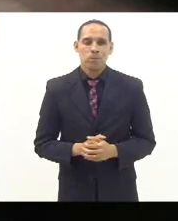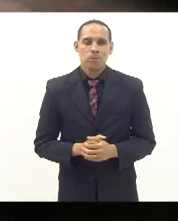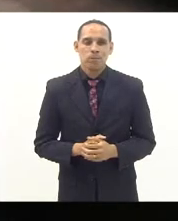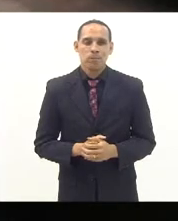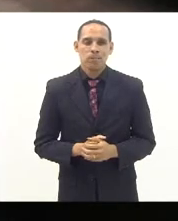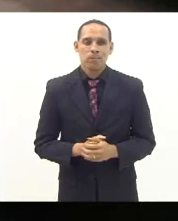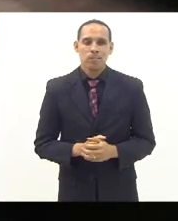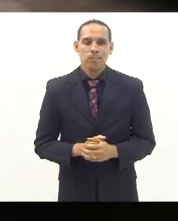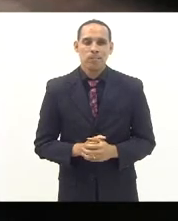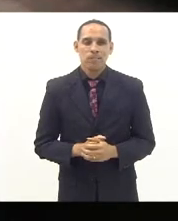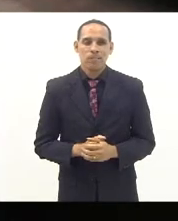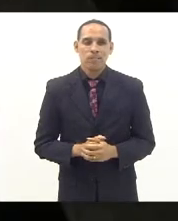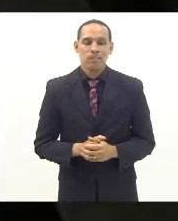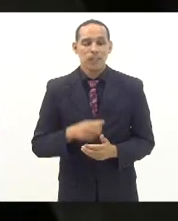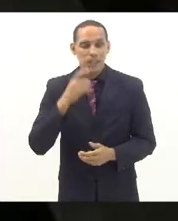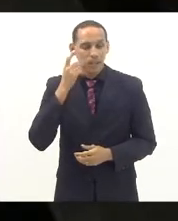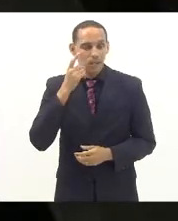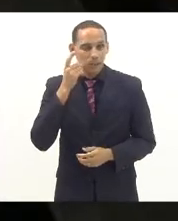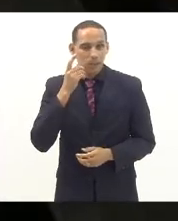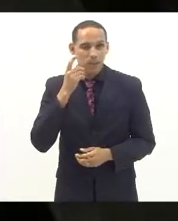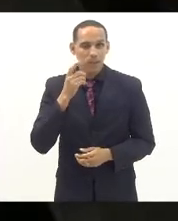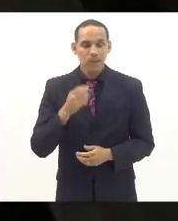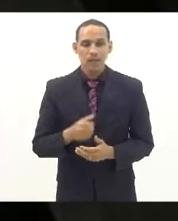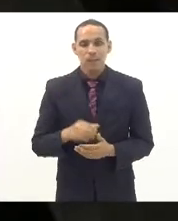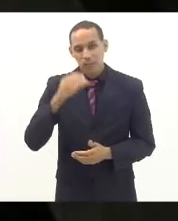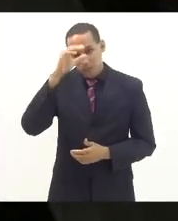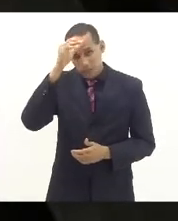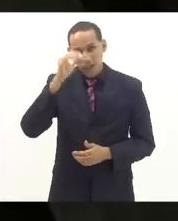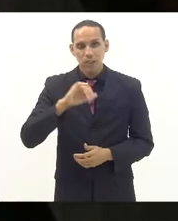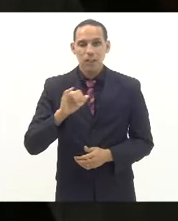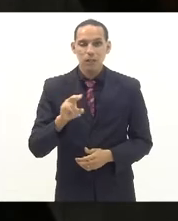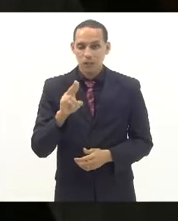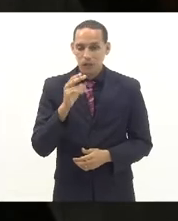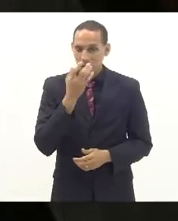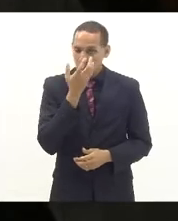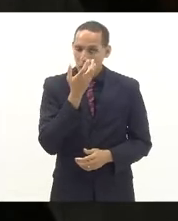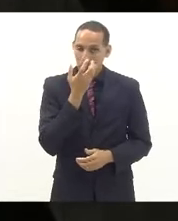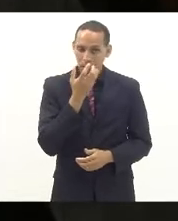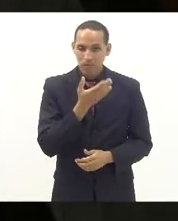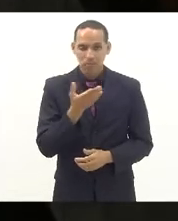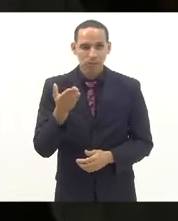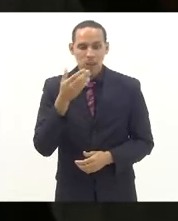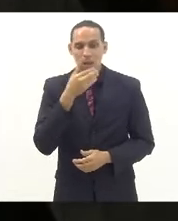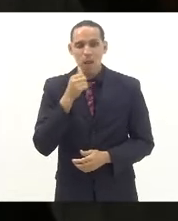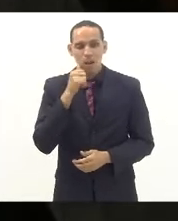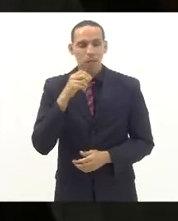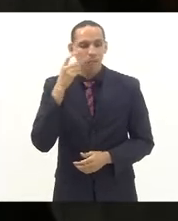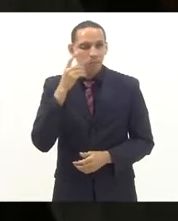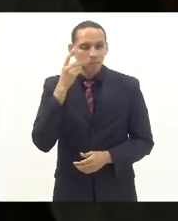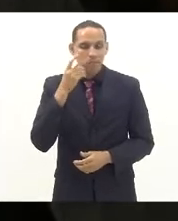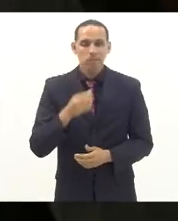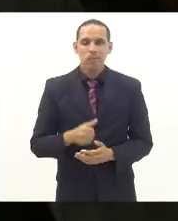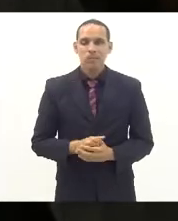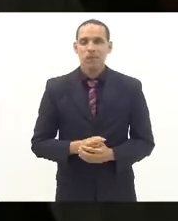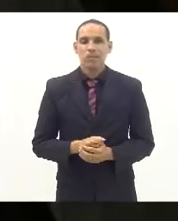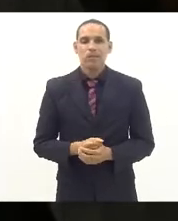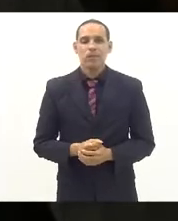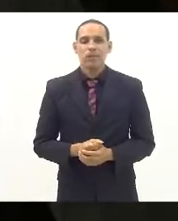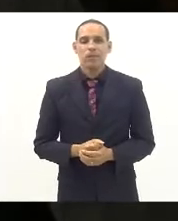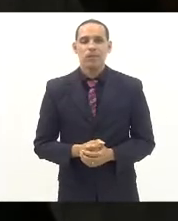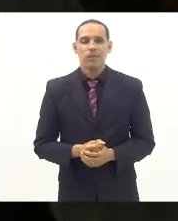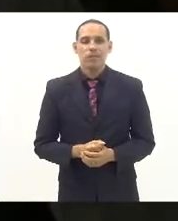a deputada tia Ju são os deputados a senhores deputados